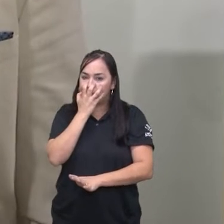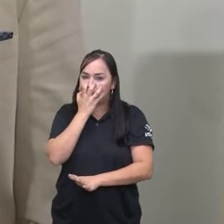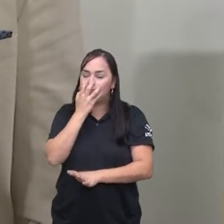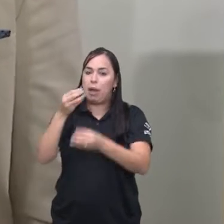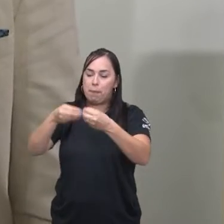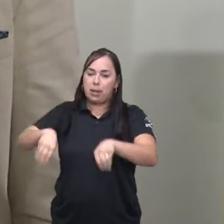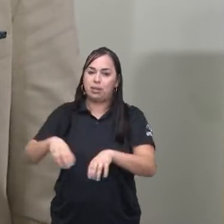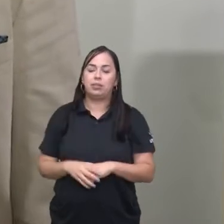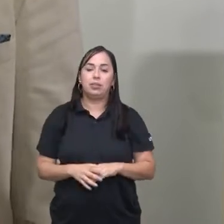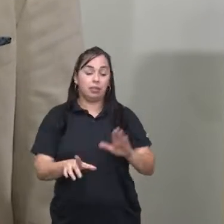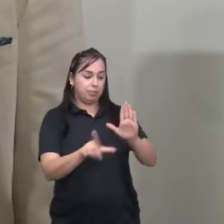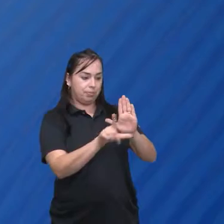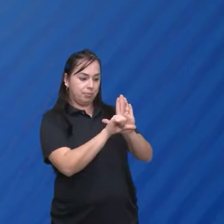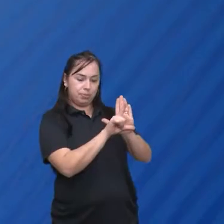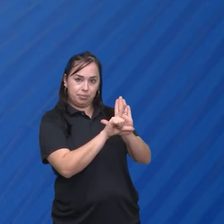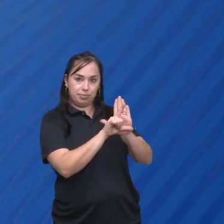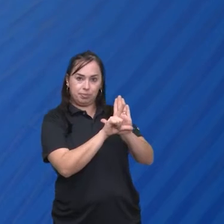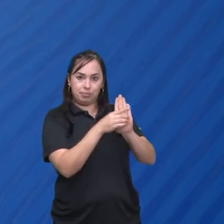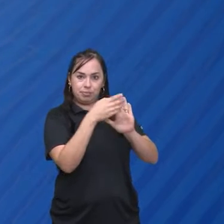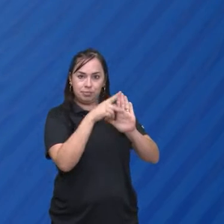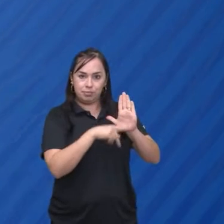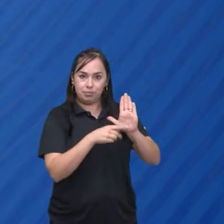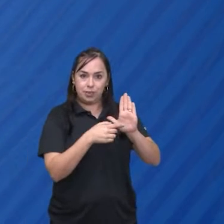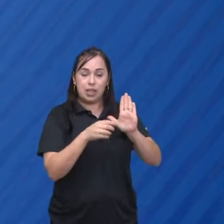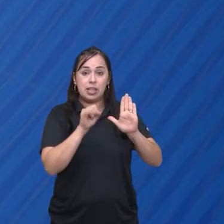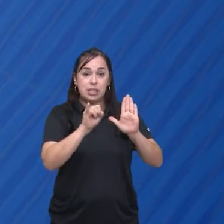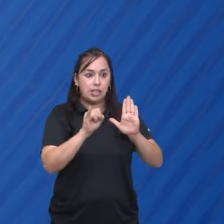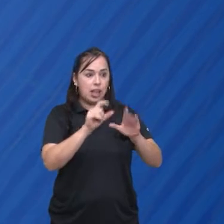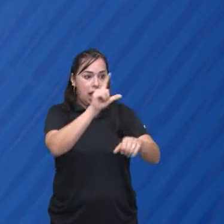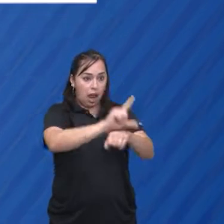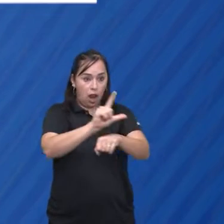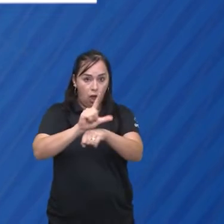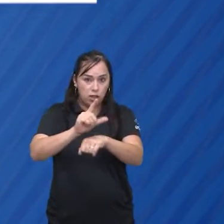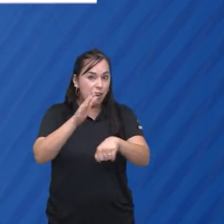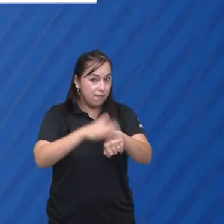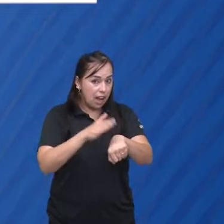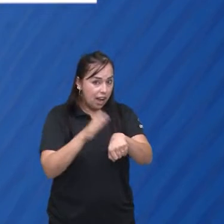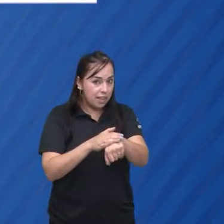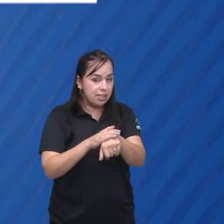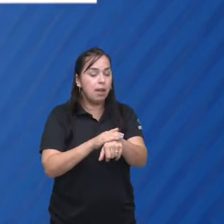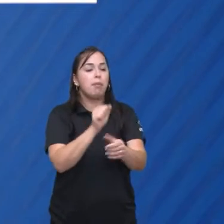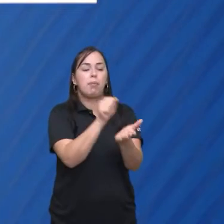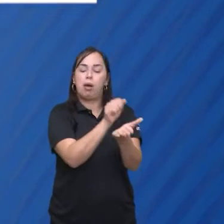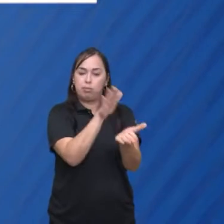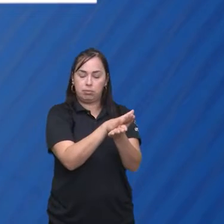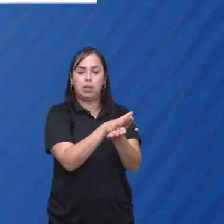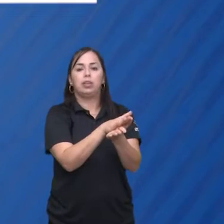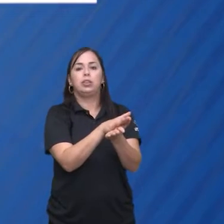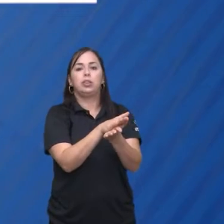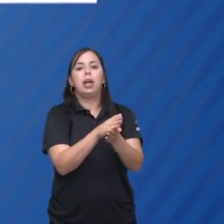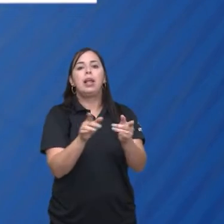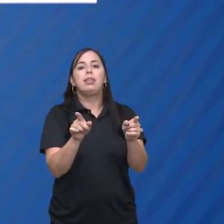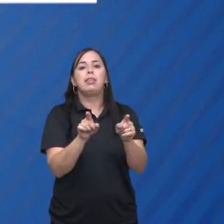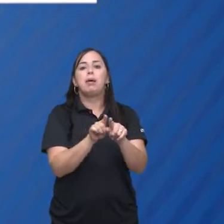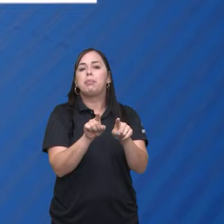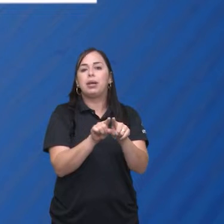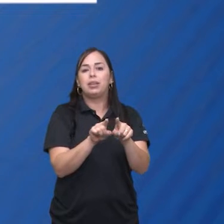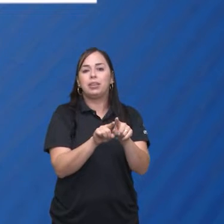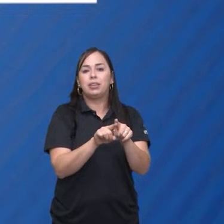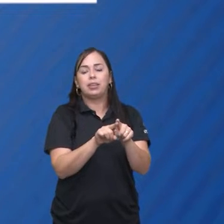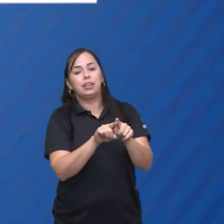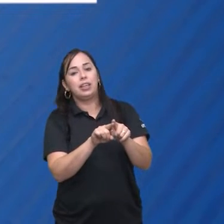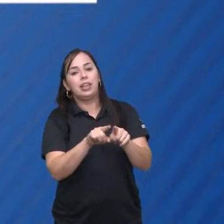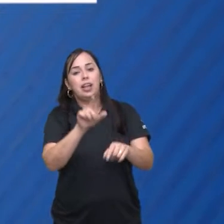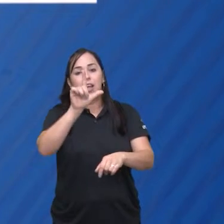isso com o seu pet. E como aponta o projeto, o estabelecimento que oferecer esses tipos de intervenção pode ser